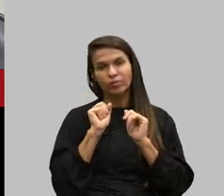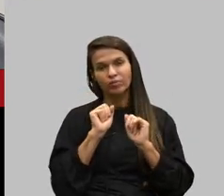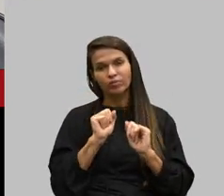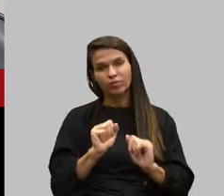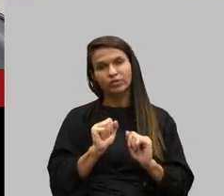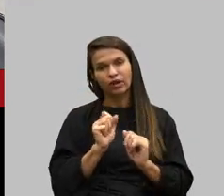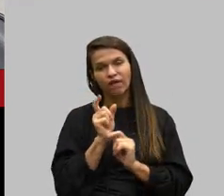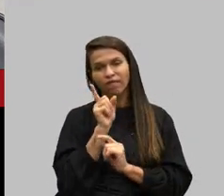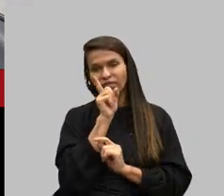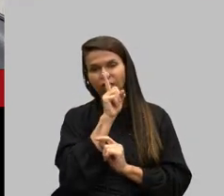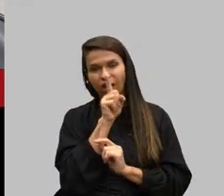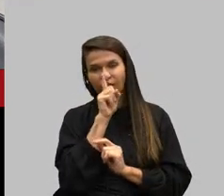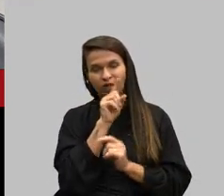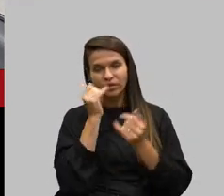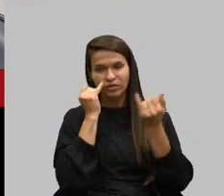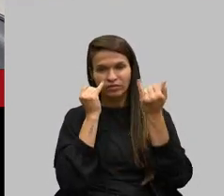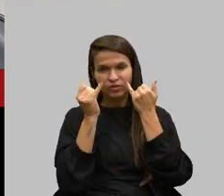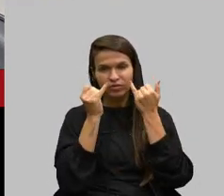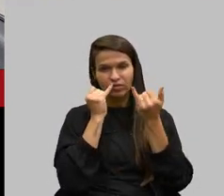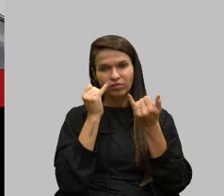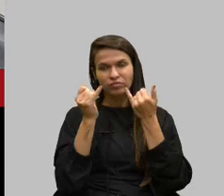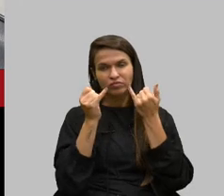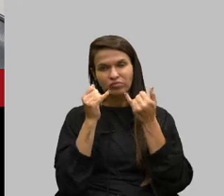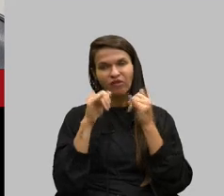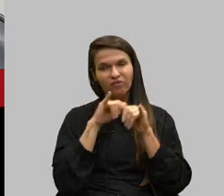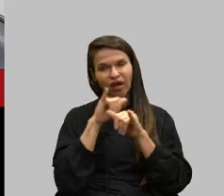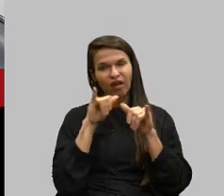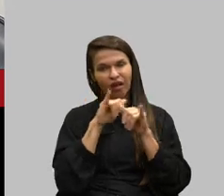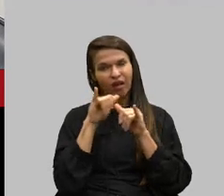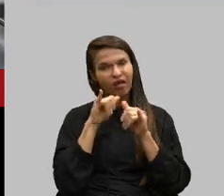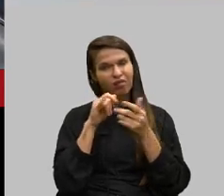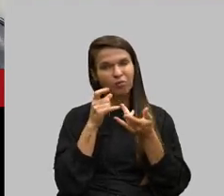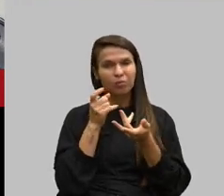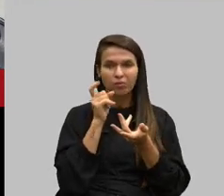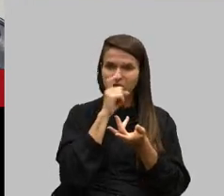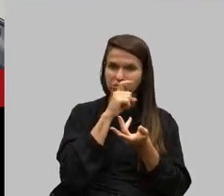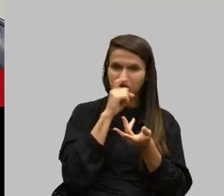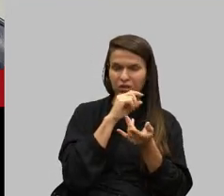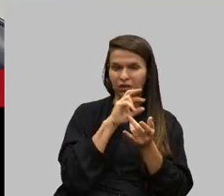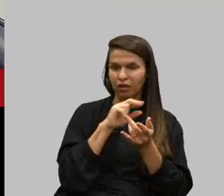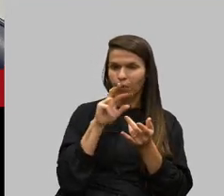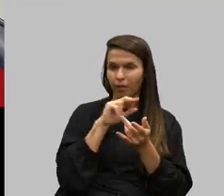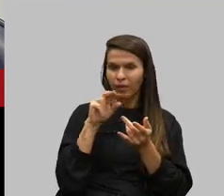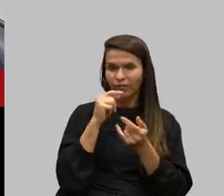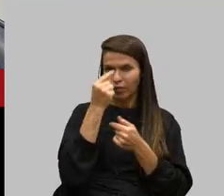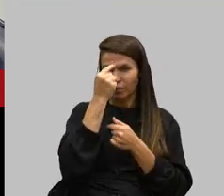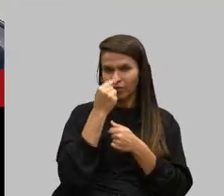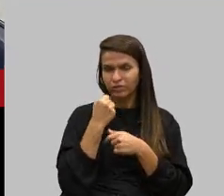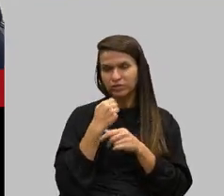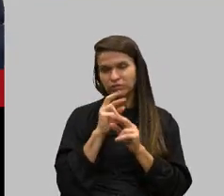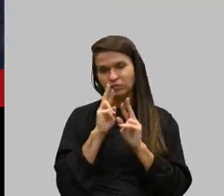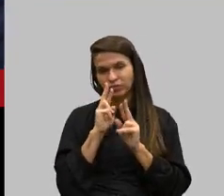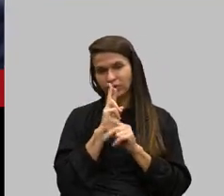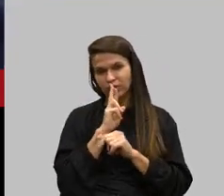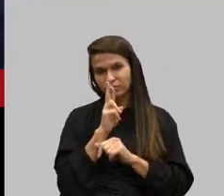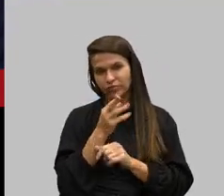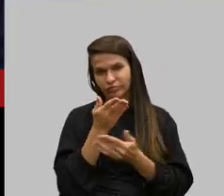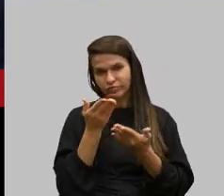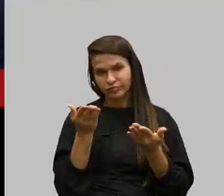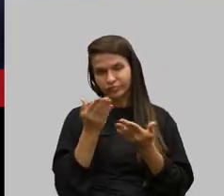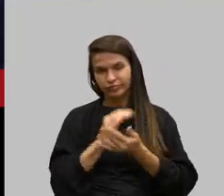falhando na informação trazendo alguma inverdade o que não é do meu perfil então espero ter respondido a vossa